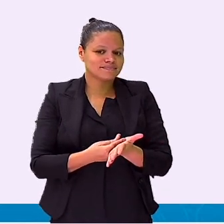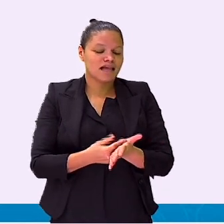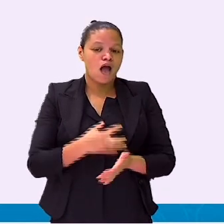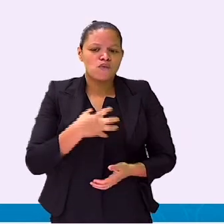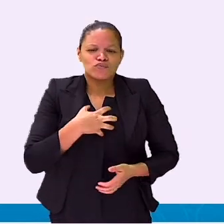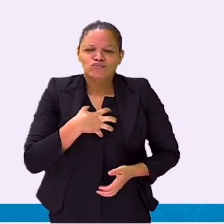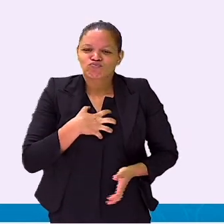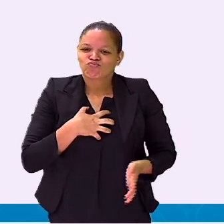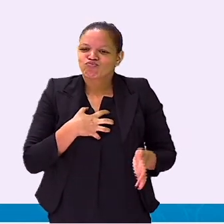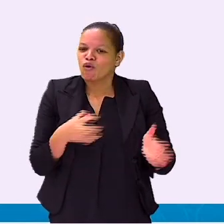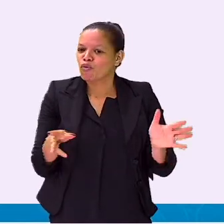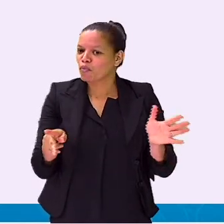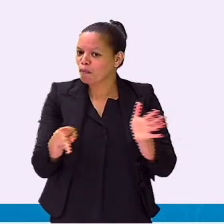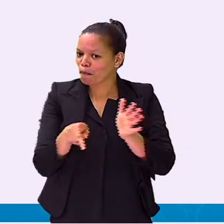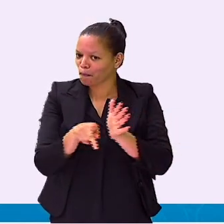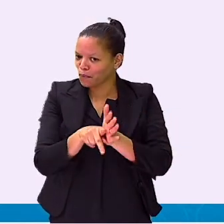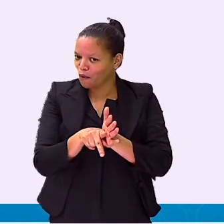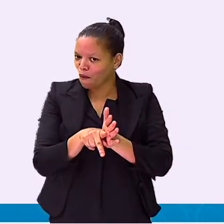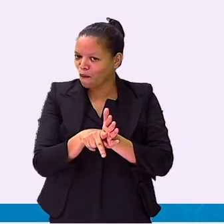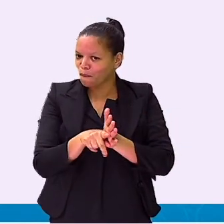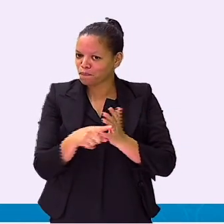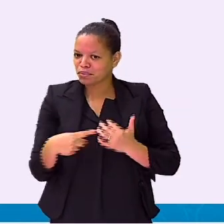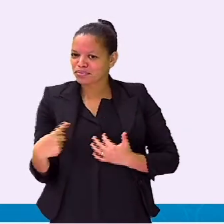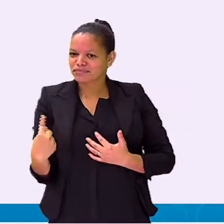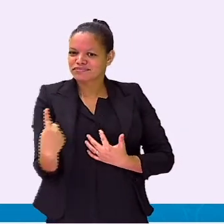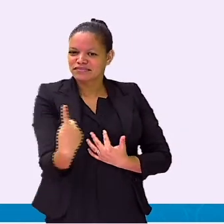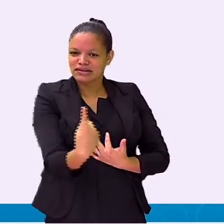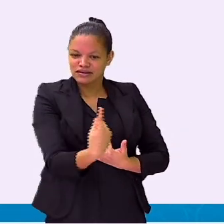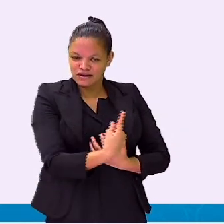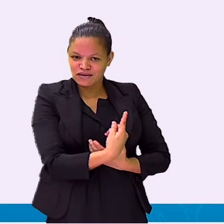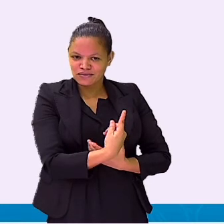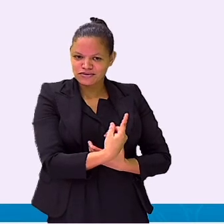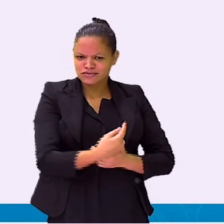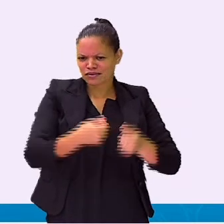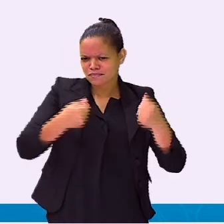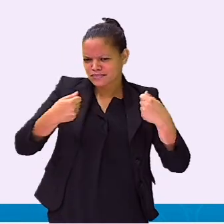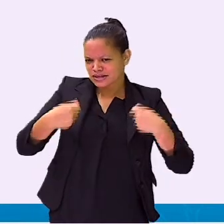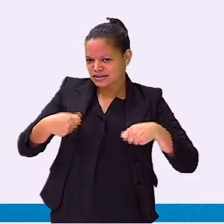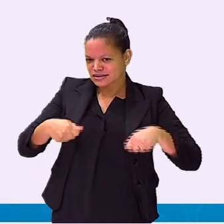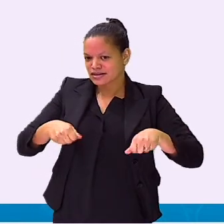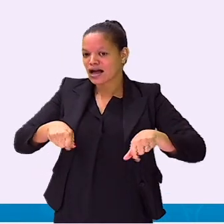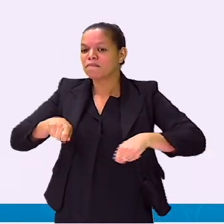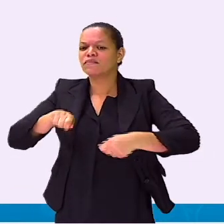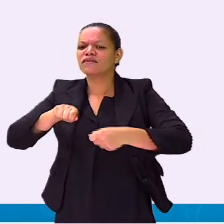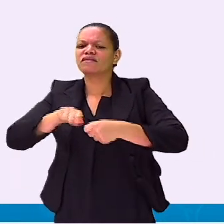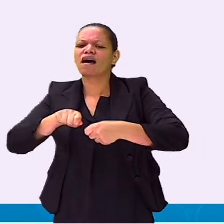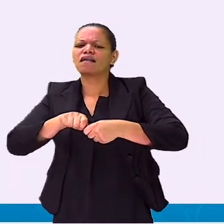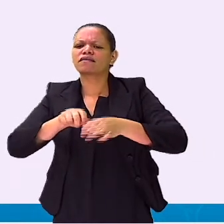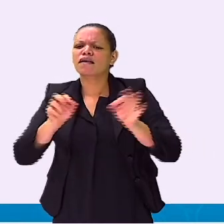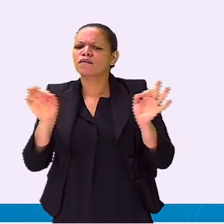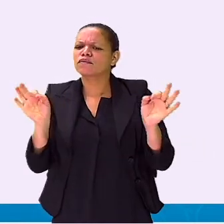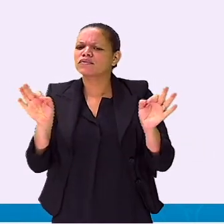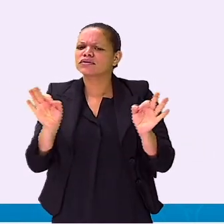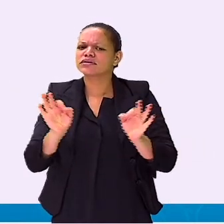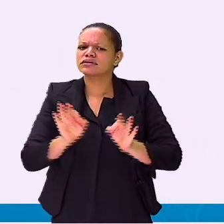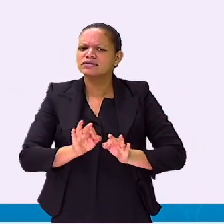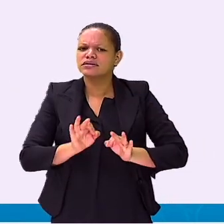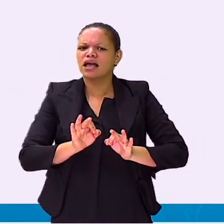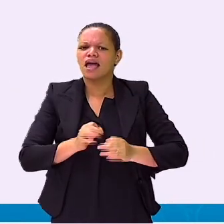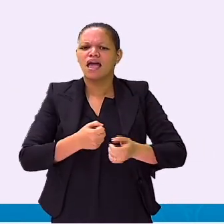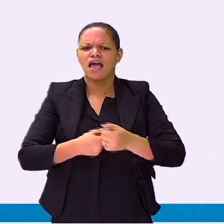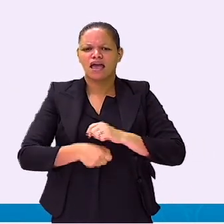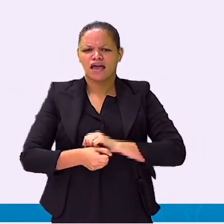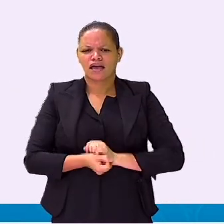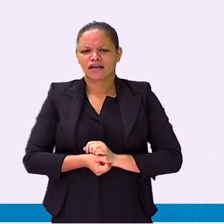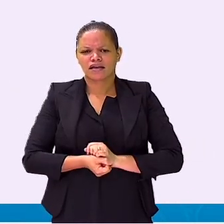uma linguagem não formal. Então, nós temos aqui o apaixonado, o rachando os bicos, pingando